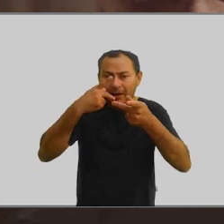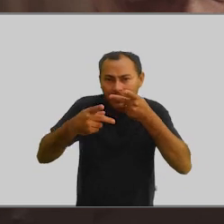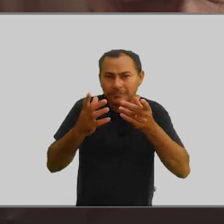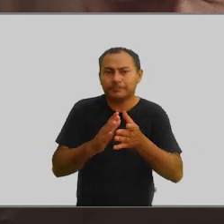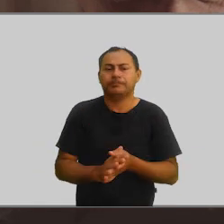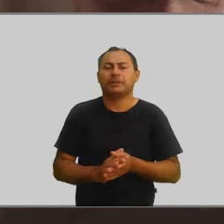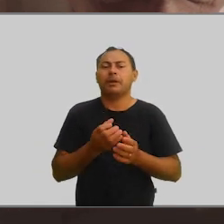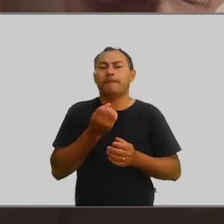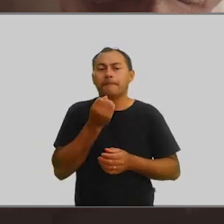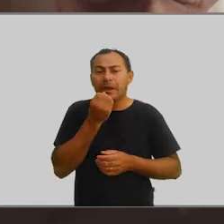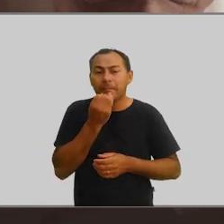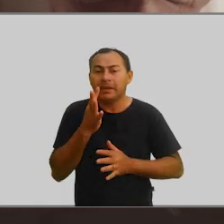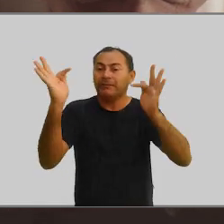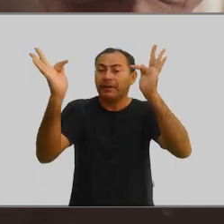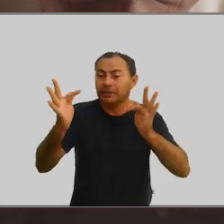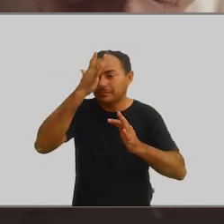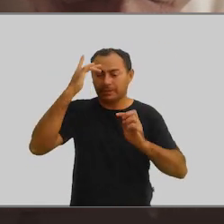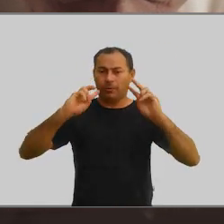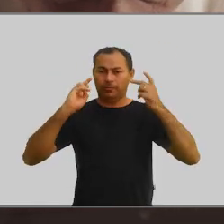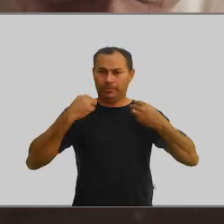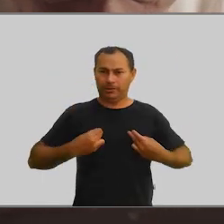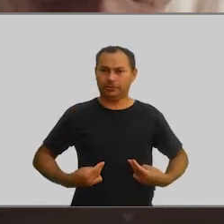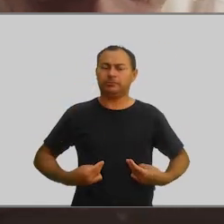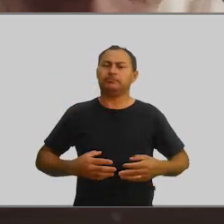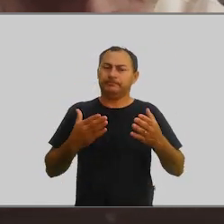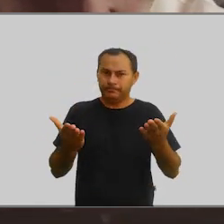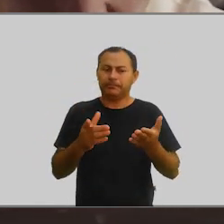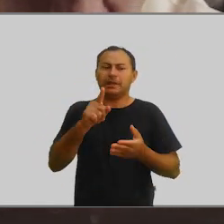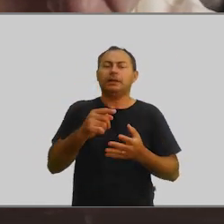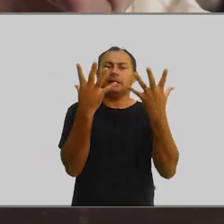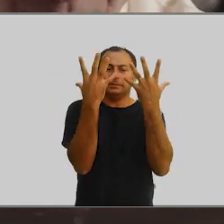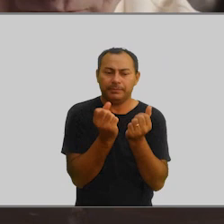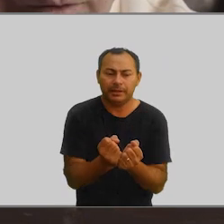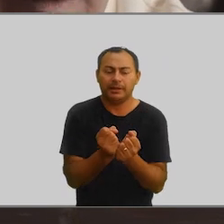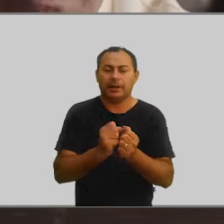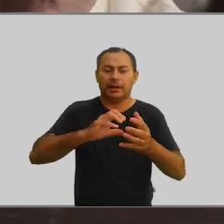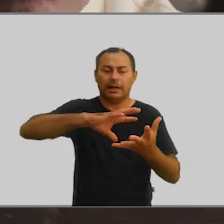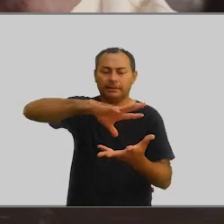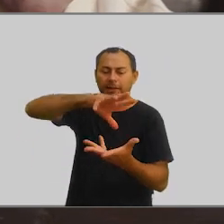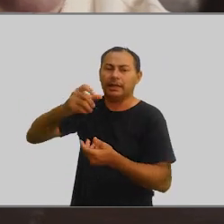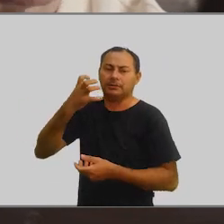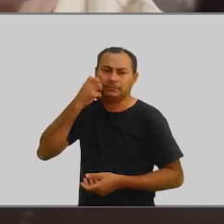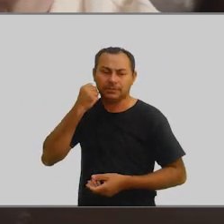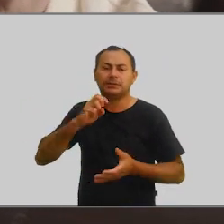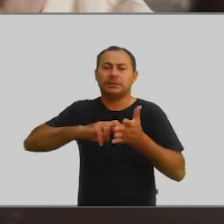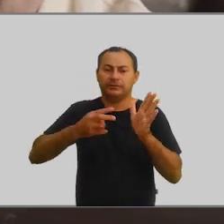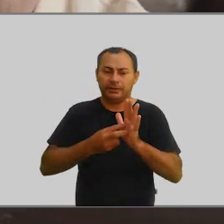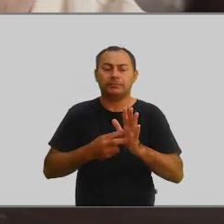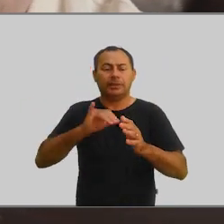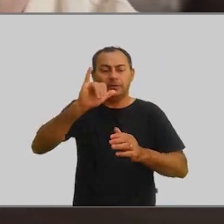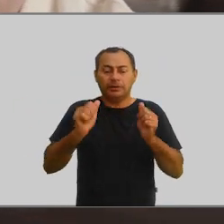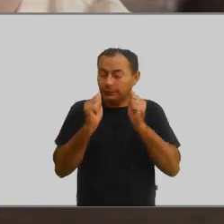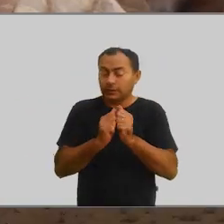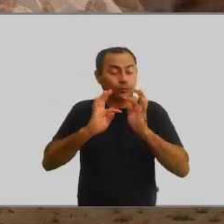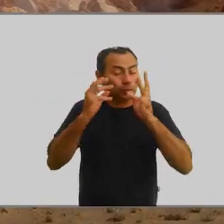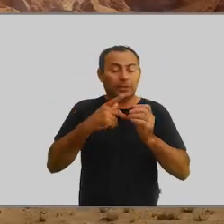dizer por bem-aventurados os humildes, pois eles receberão a terra por herança, quer dizer,